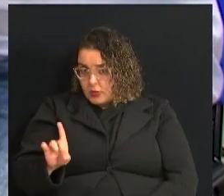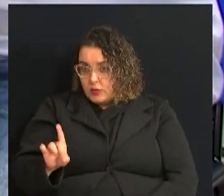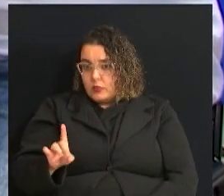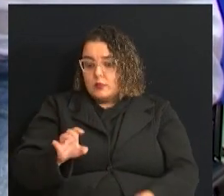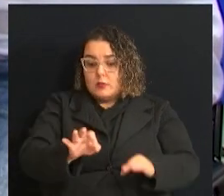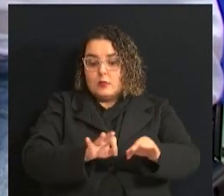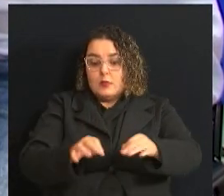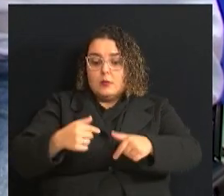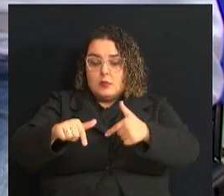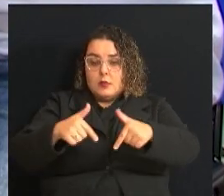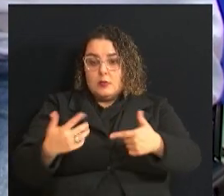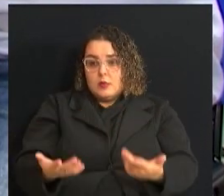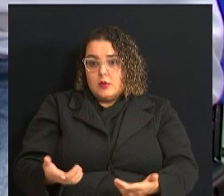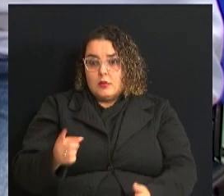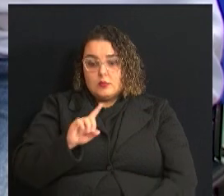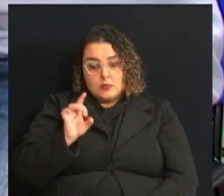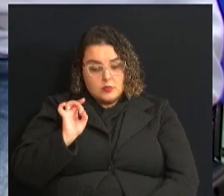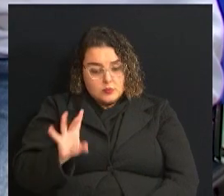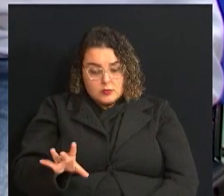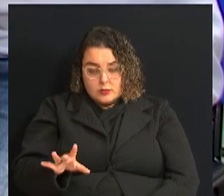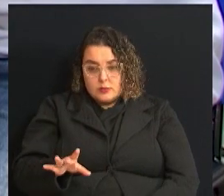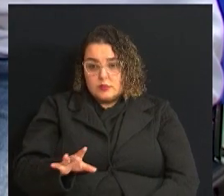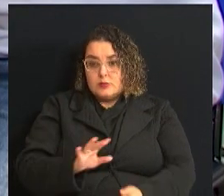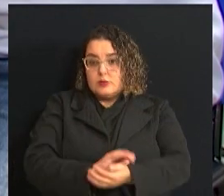do trabalho, não só, né,